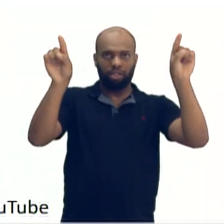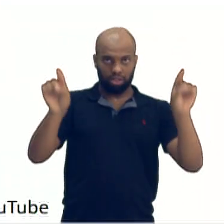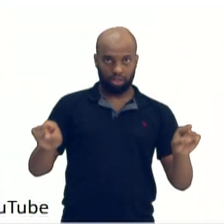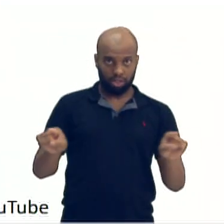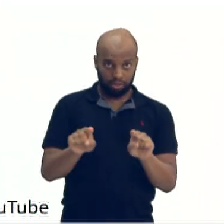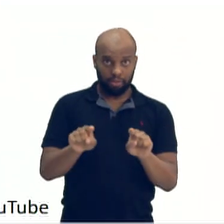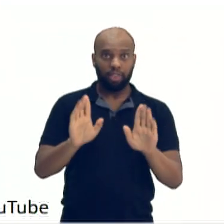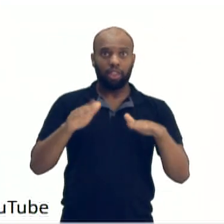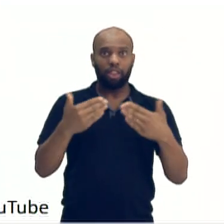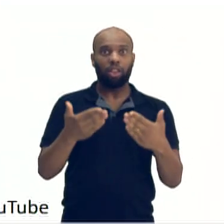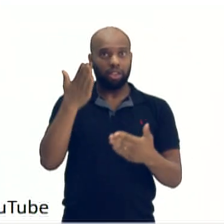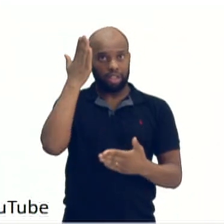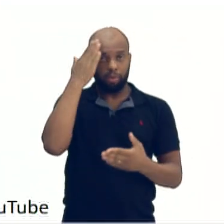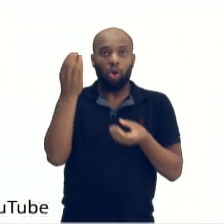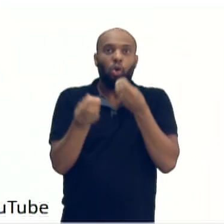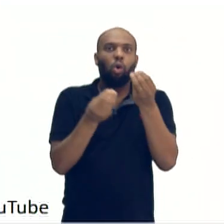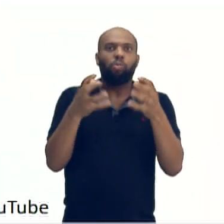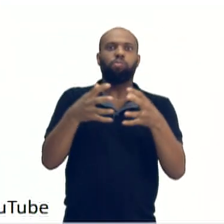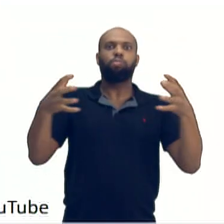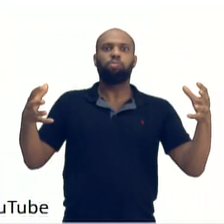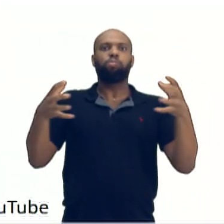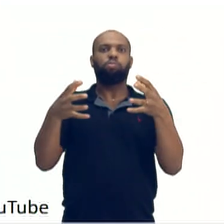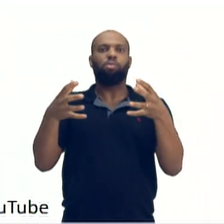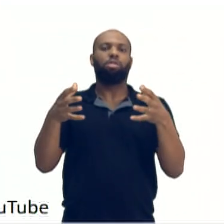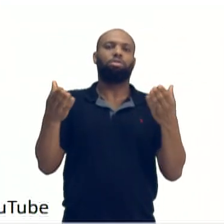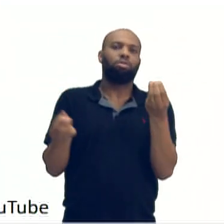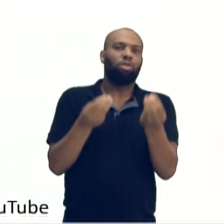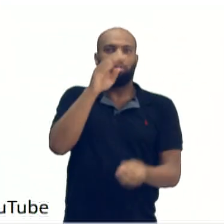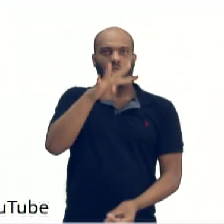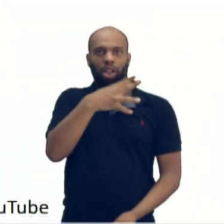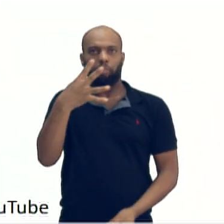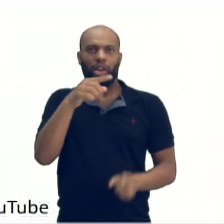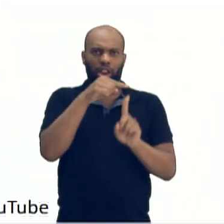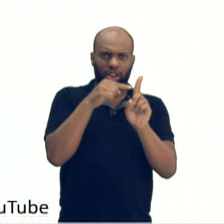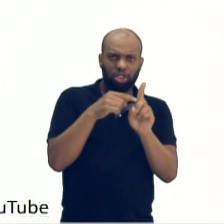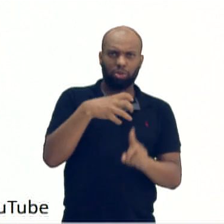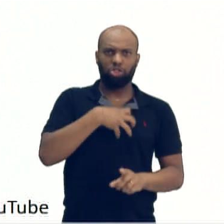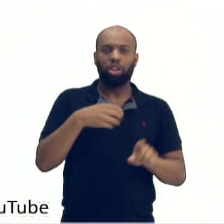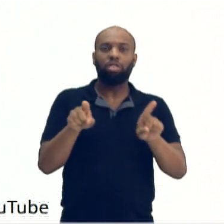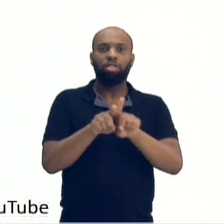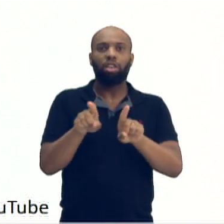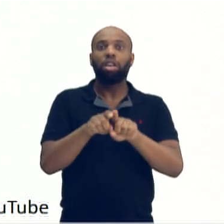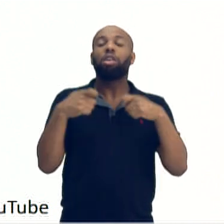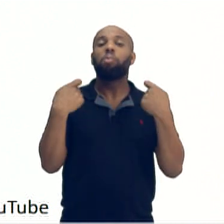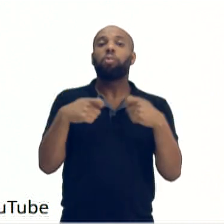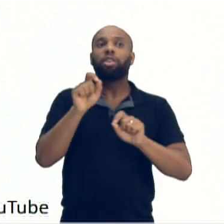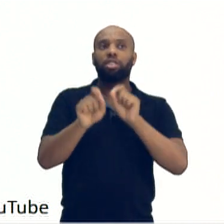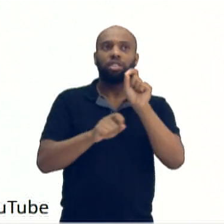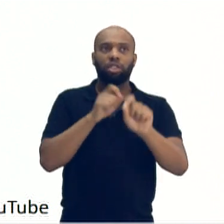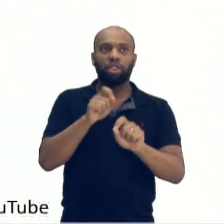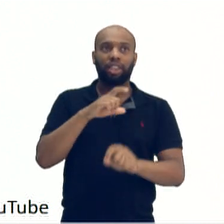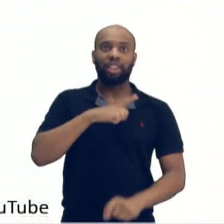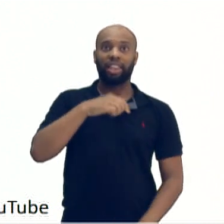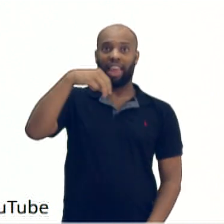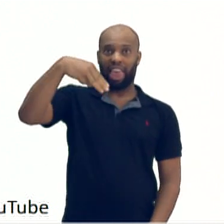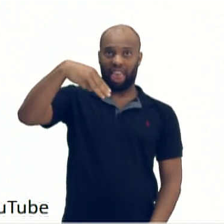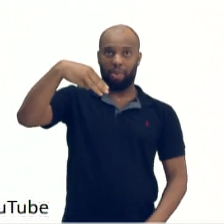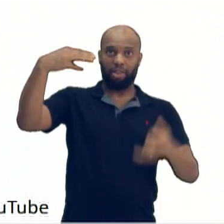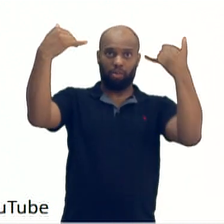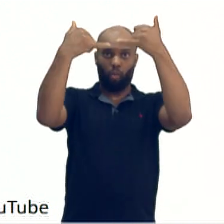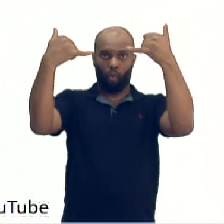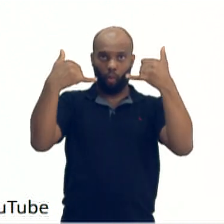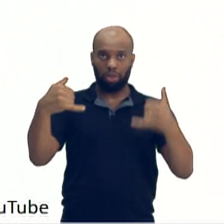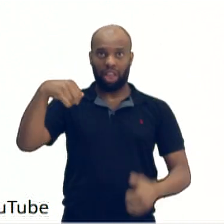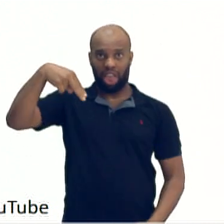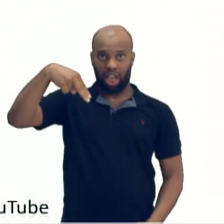o tamanho da nossa tabela, tá certo? A ordem, o tipo de uma matriz, ela é determinada, então, por M linhas e